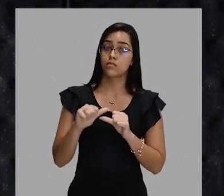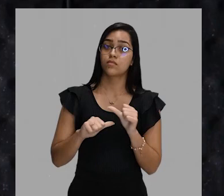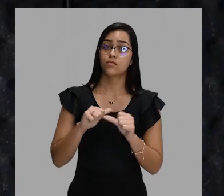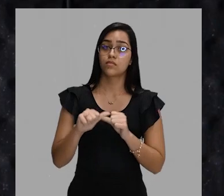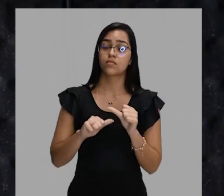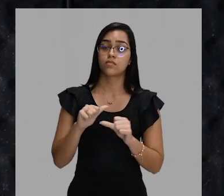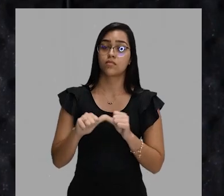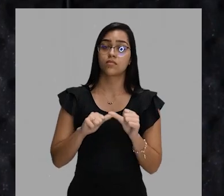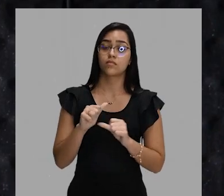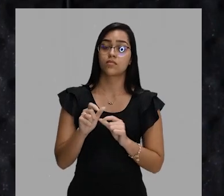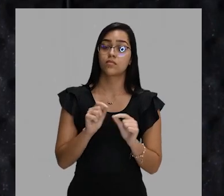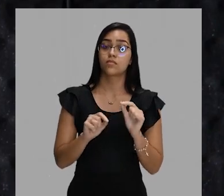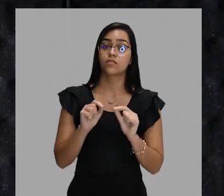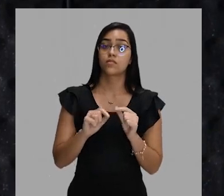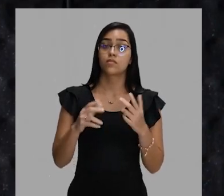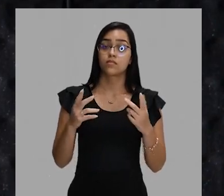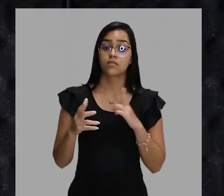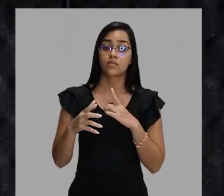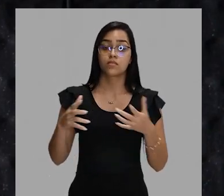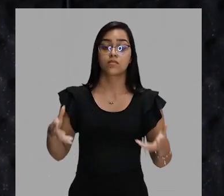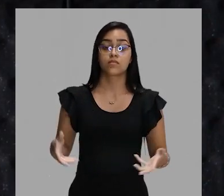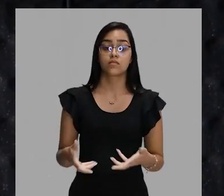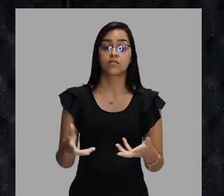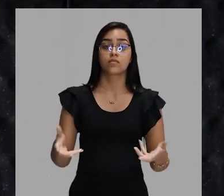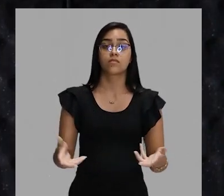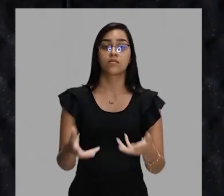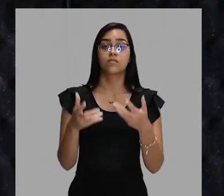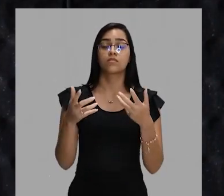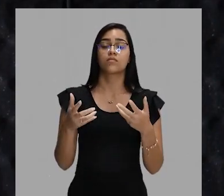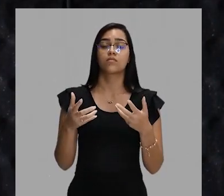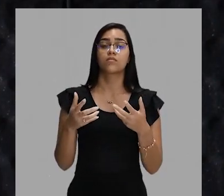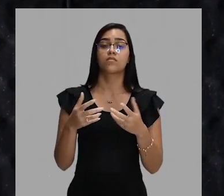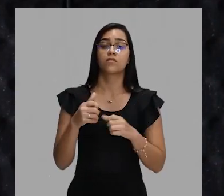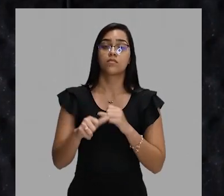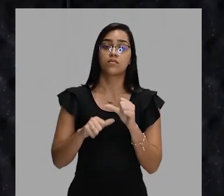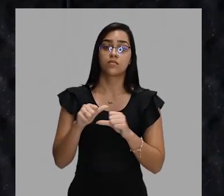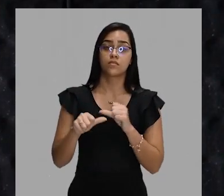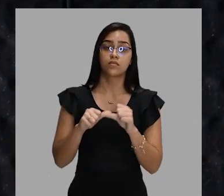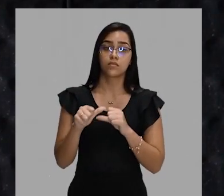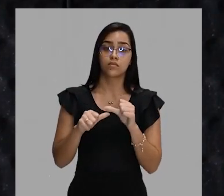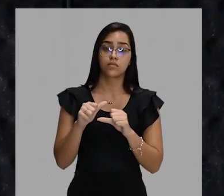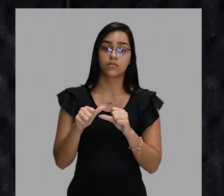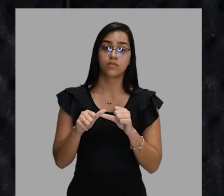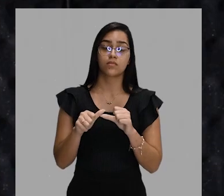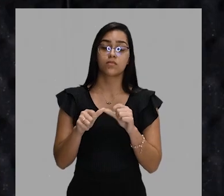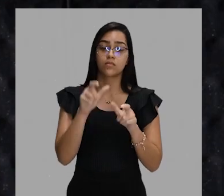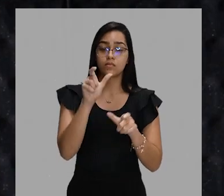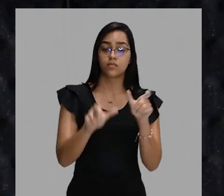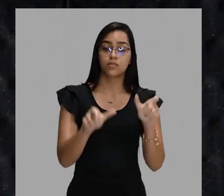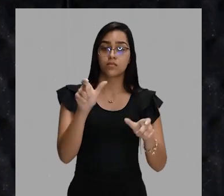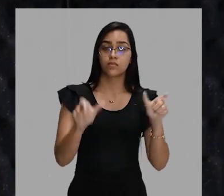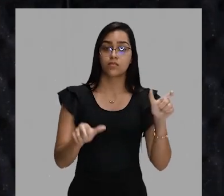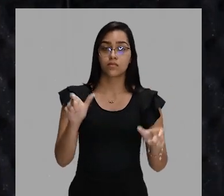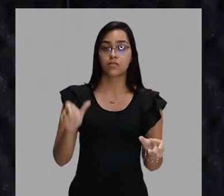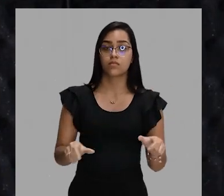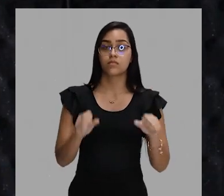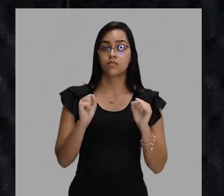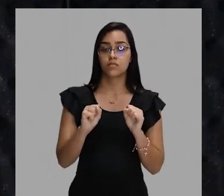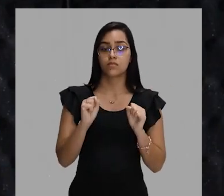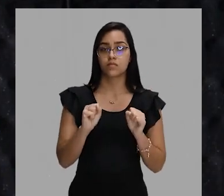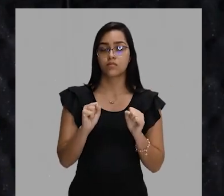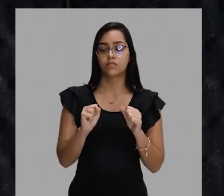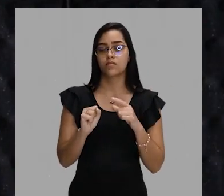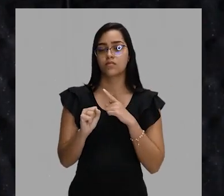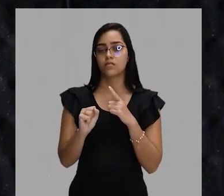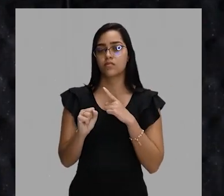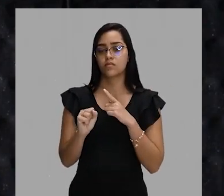alterações essas que promovem mudanças nos indivíduos. Essas mudanças elas podem se